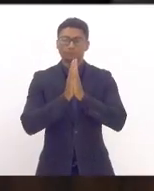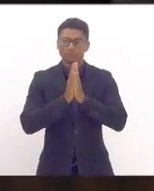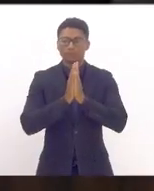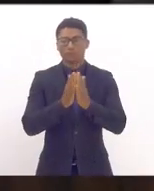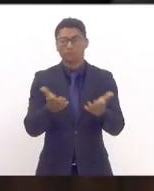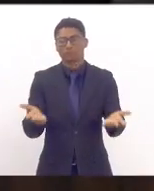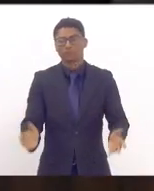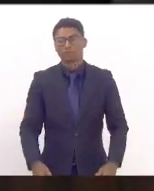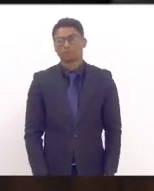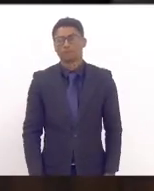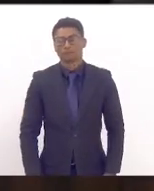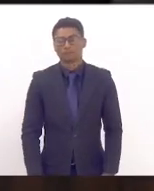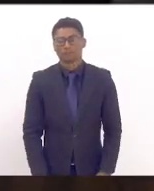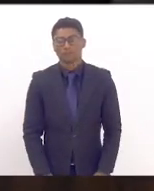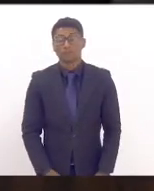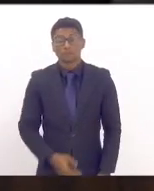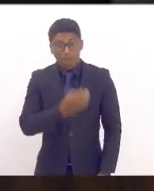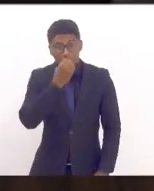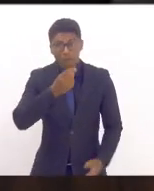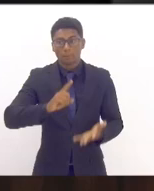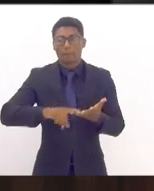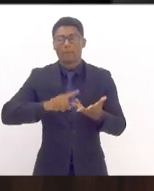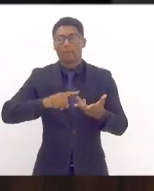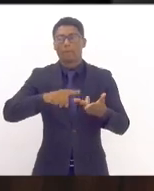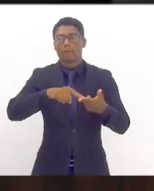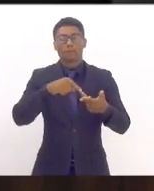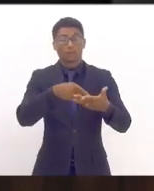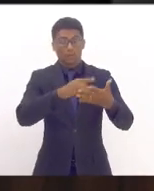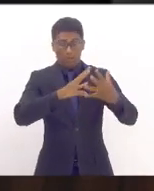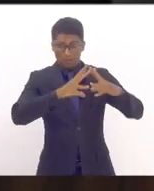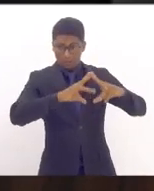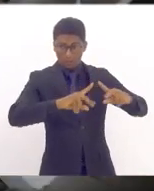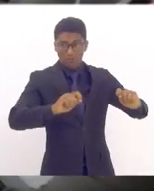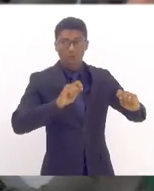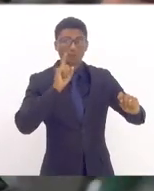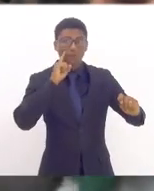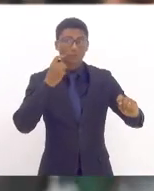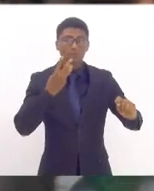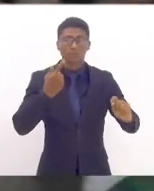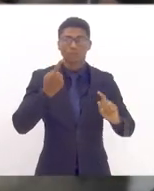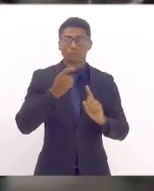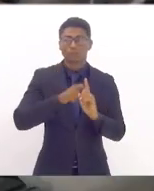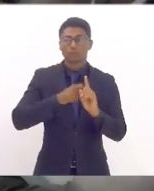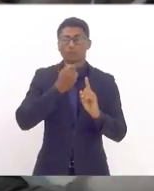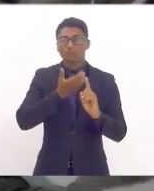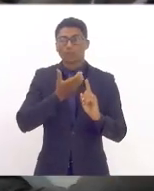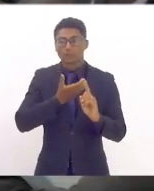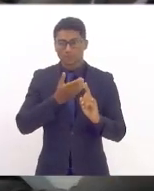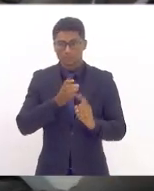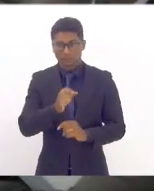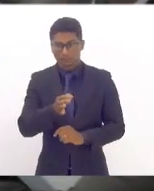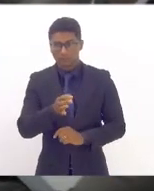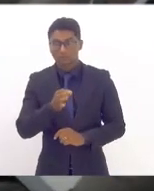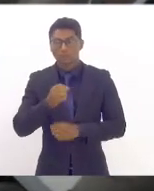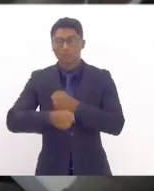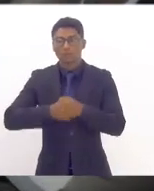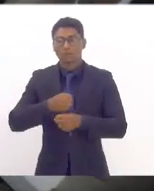os benefícios se extinguiriam em 31 de Dezembro de